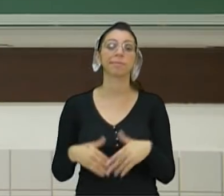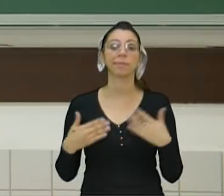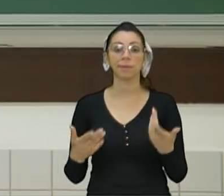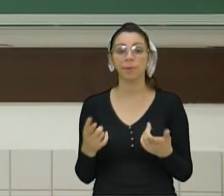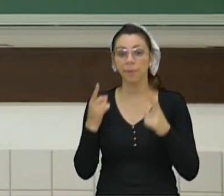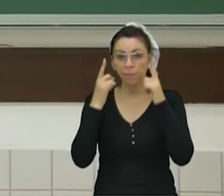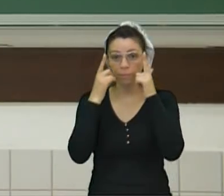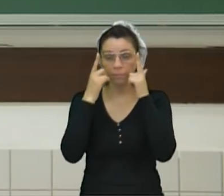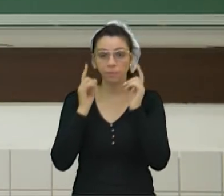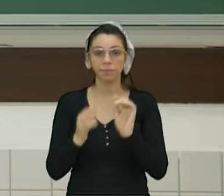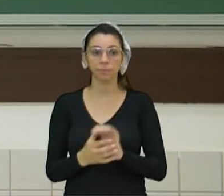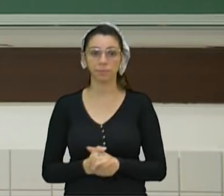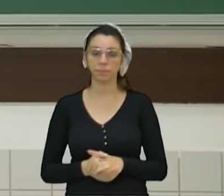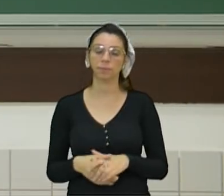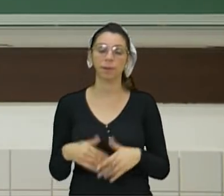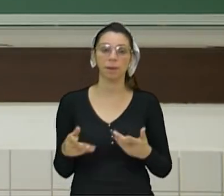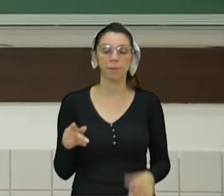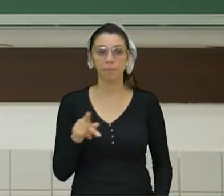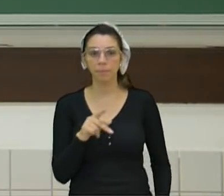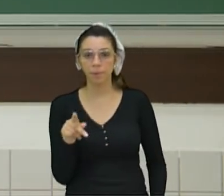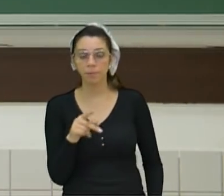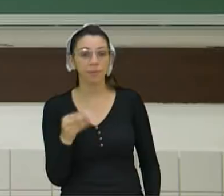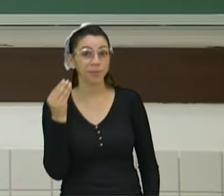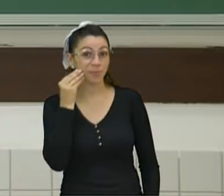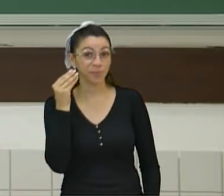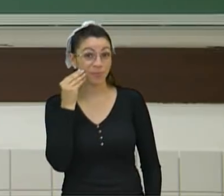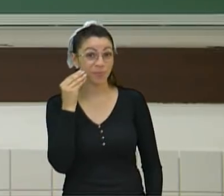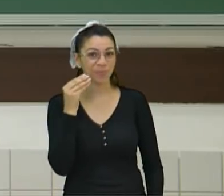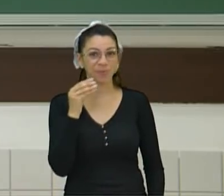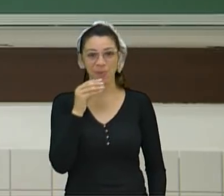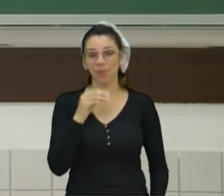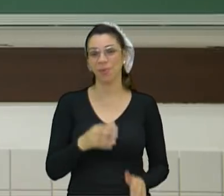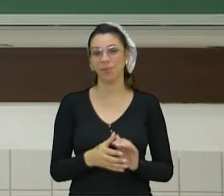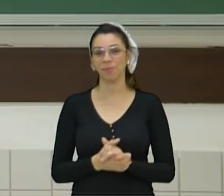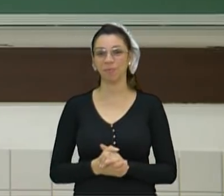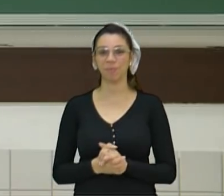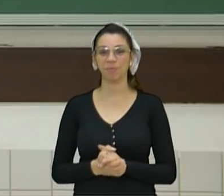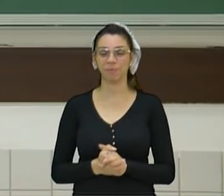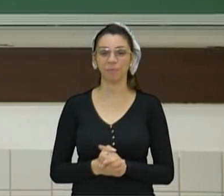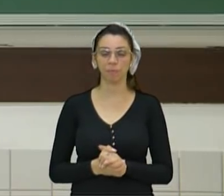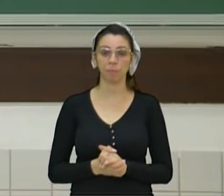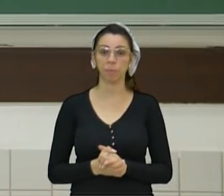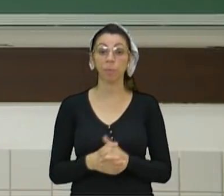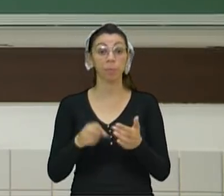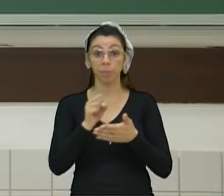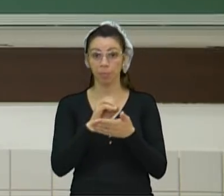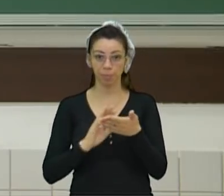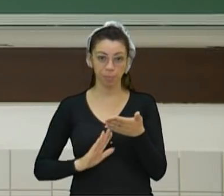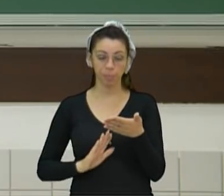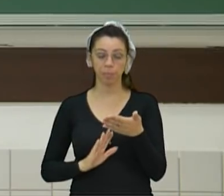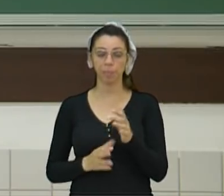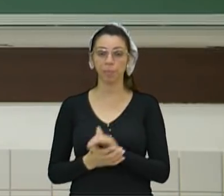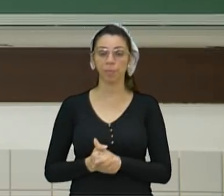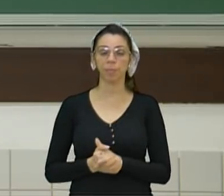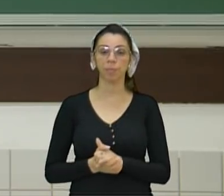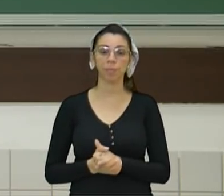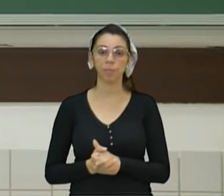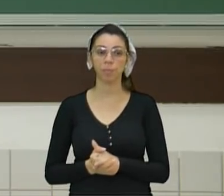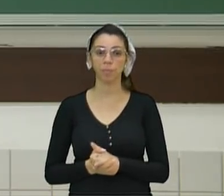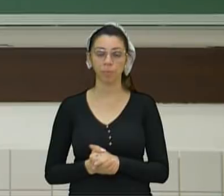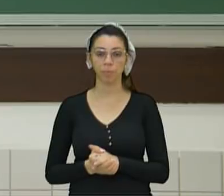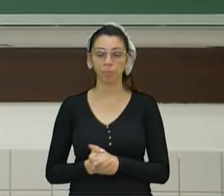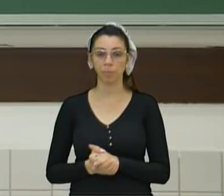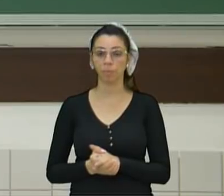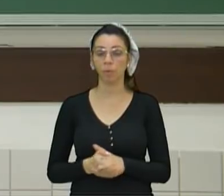vamos lá. A professora vai testar esse conhecimento com vocês. Então, uma atividade. São realizados